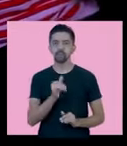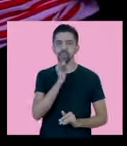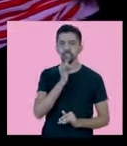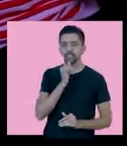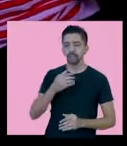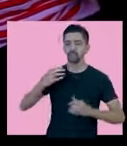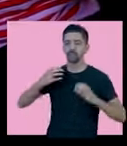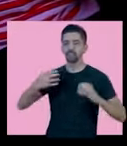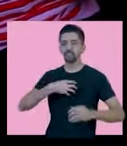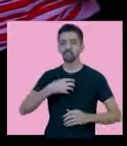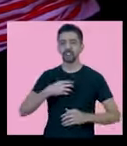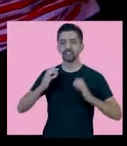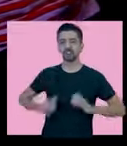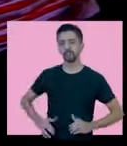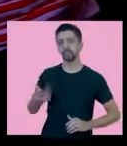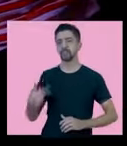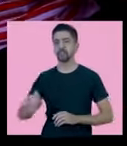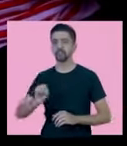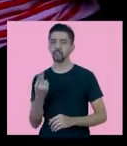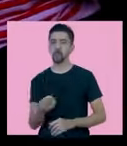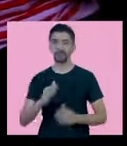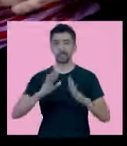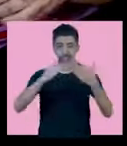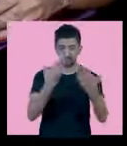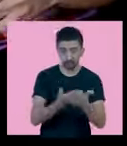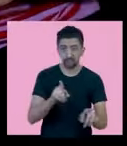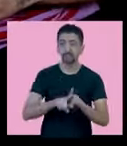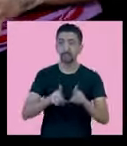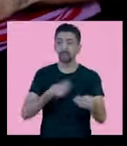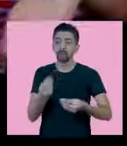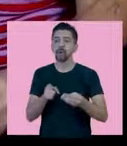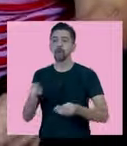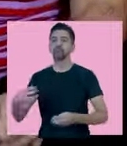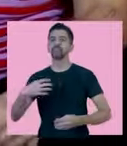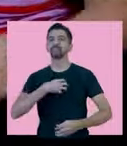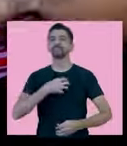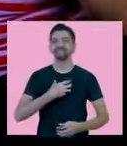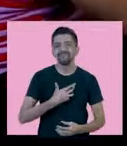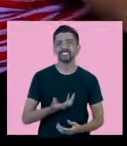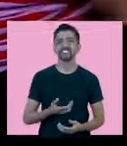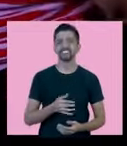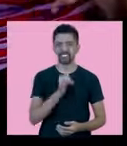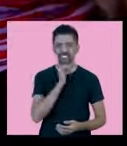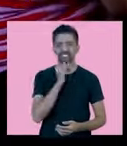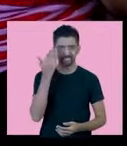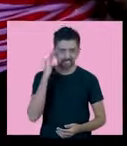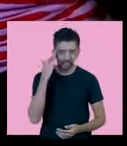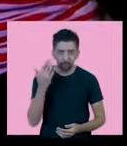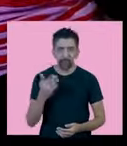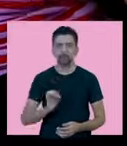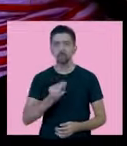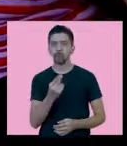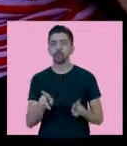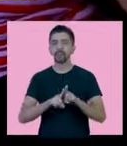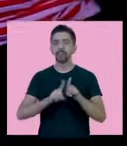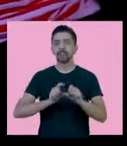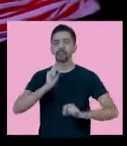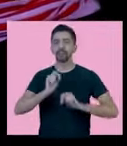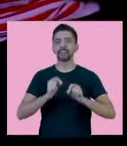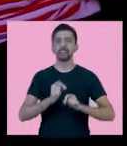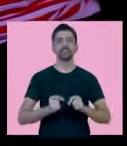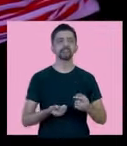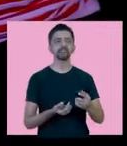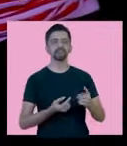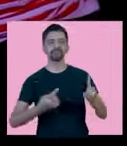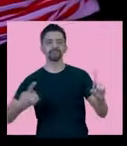Mudanças do nada de como a criança se comporta na escola ou do seu rendimento escolar. Um segundo ponto são aproximações excessivas. Como